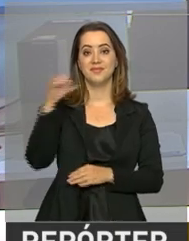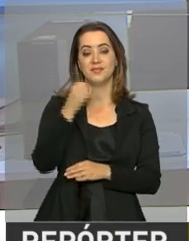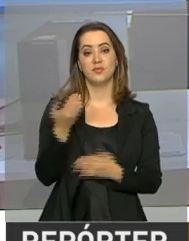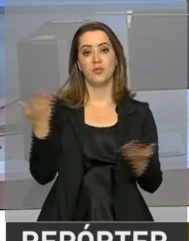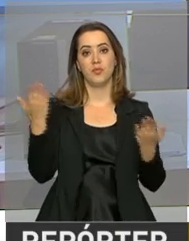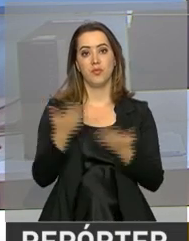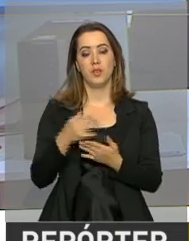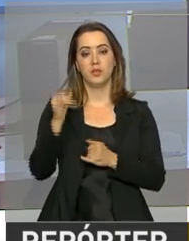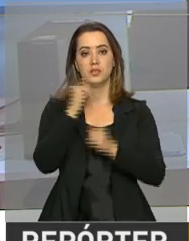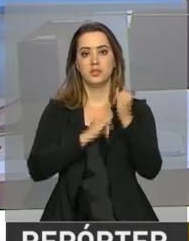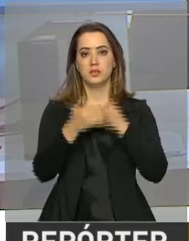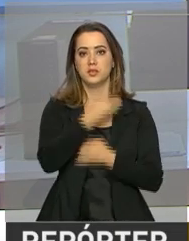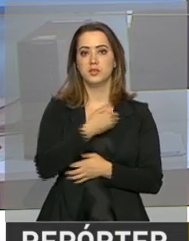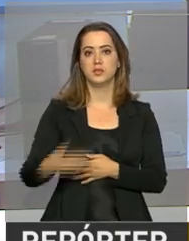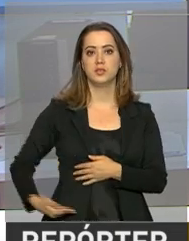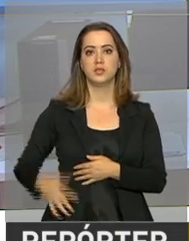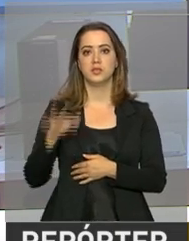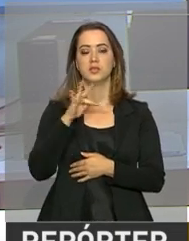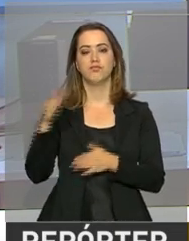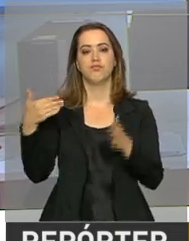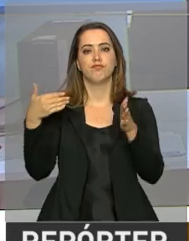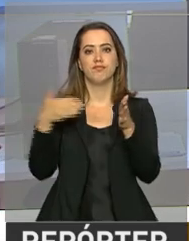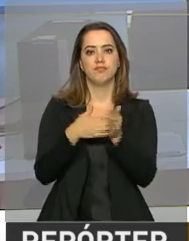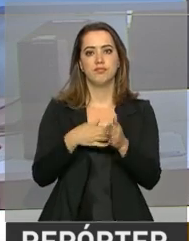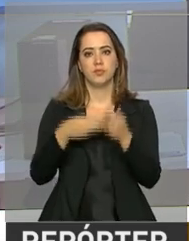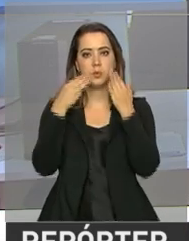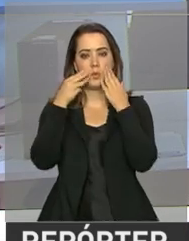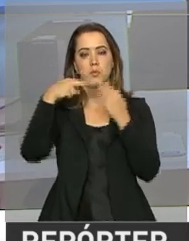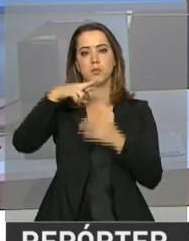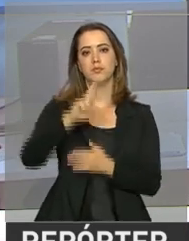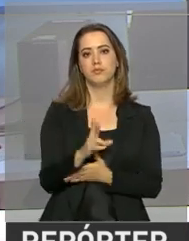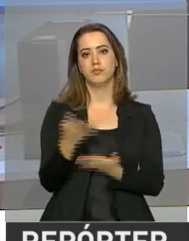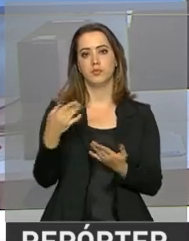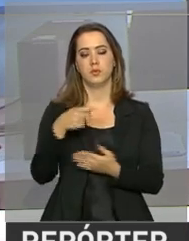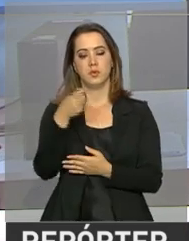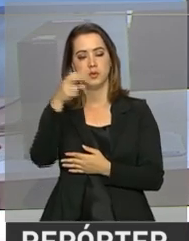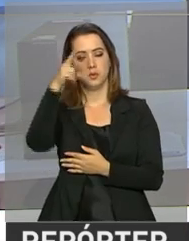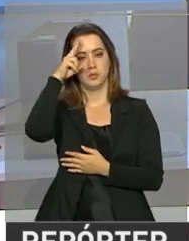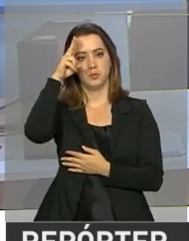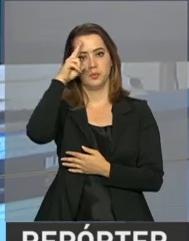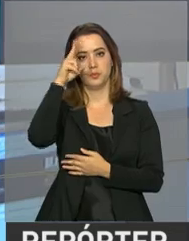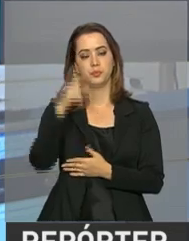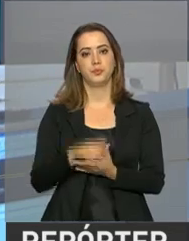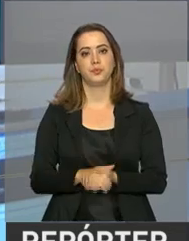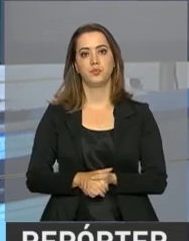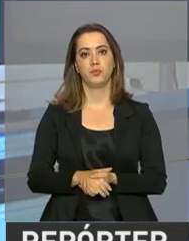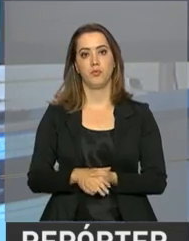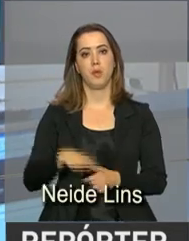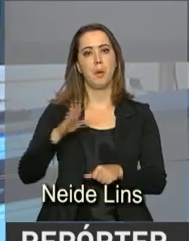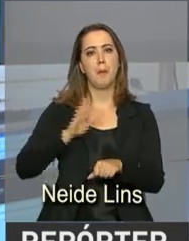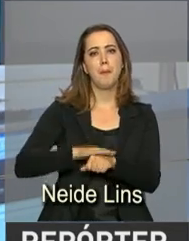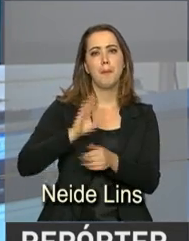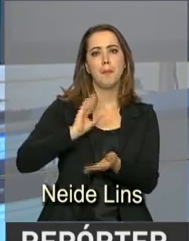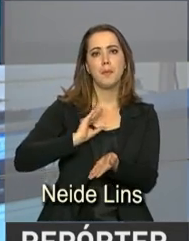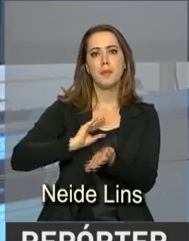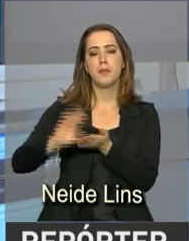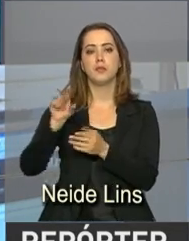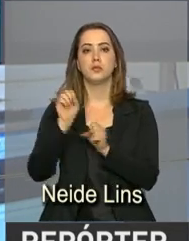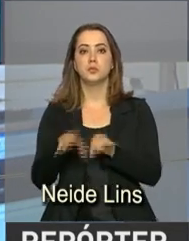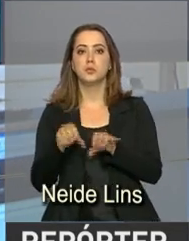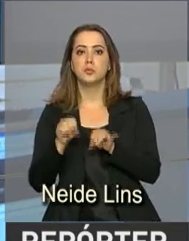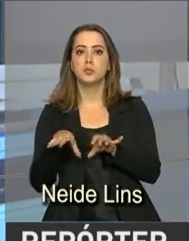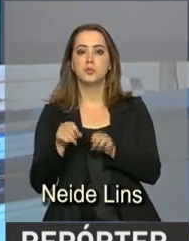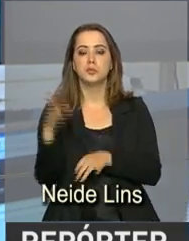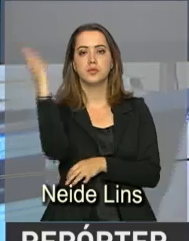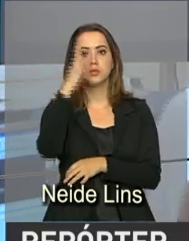Olá, no ar as notícias do governo federal na última edição do Repórter NBR nesta segunda-feira. Mais apoio para a educação brasileira.